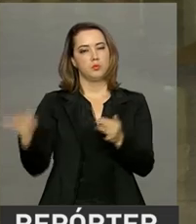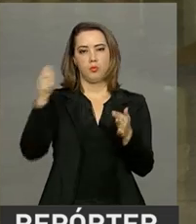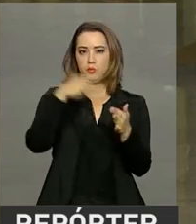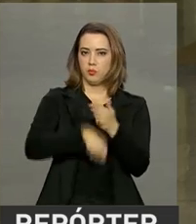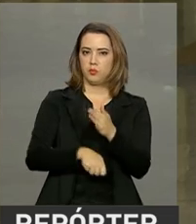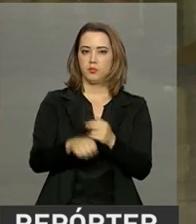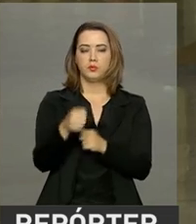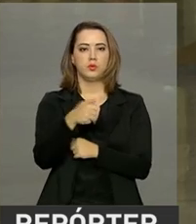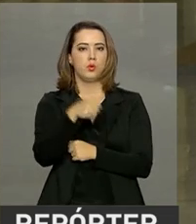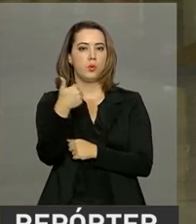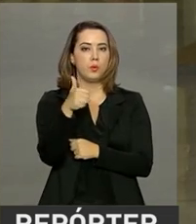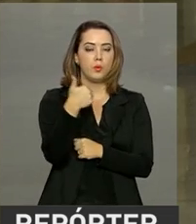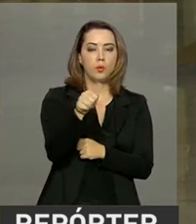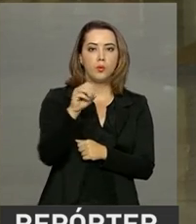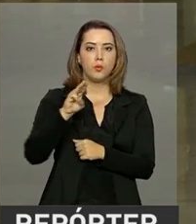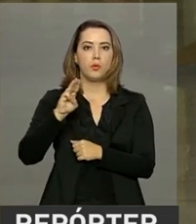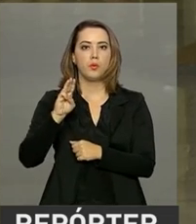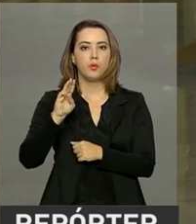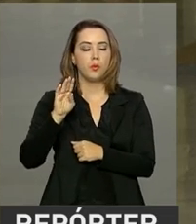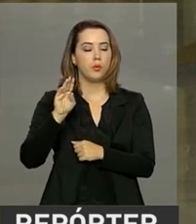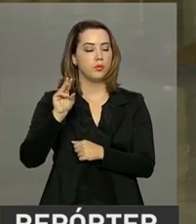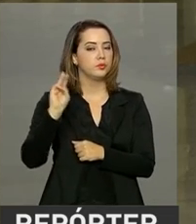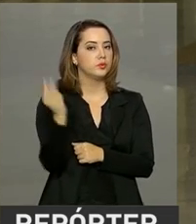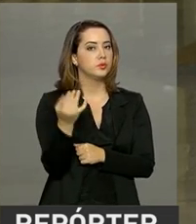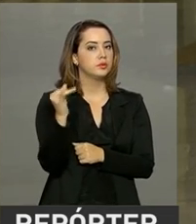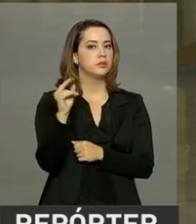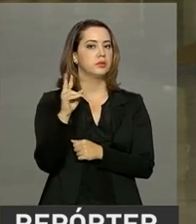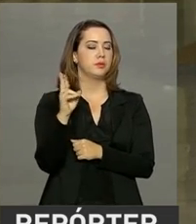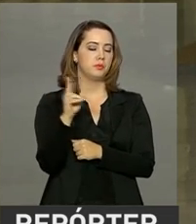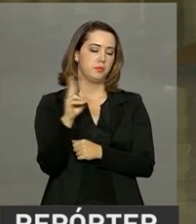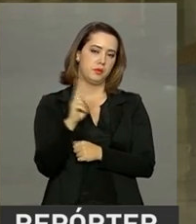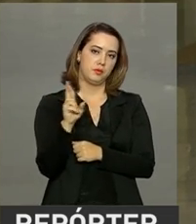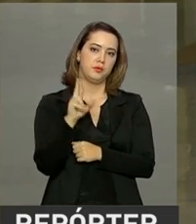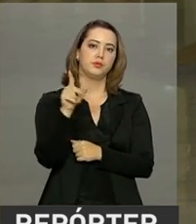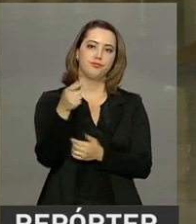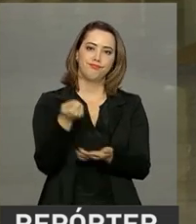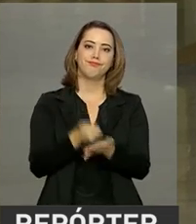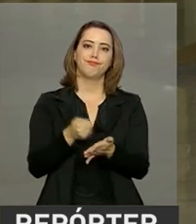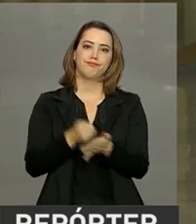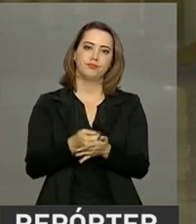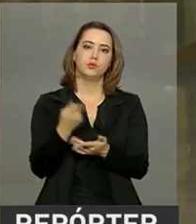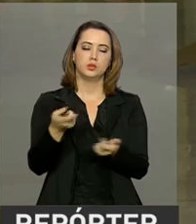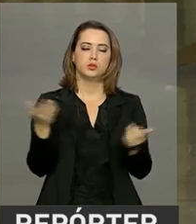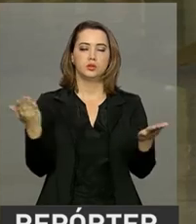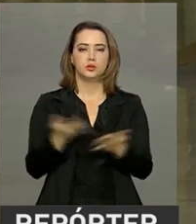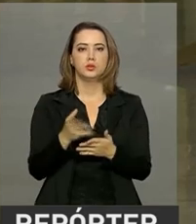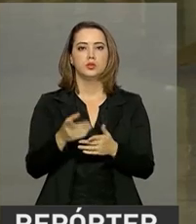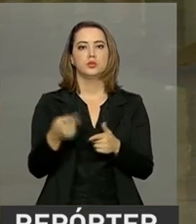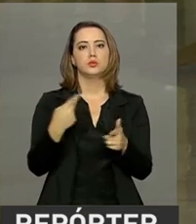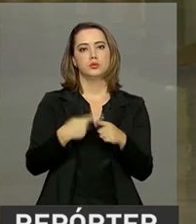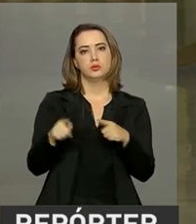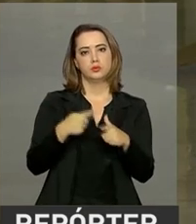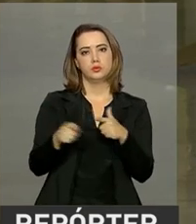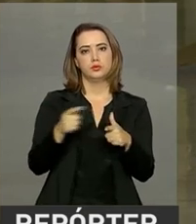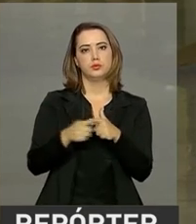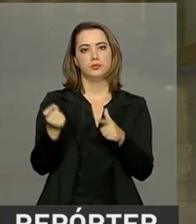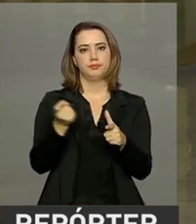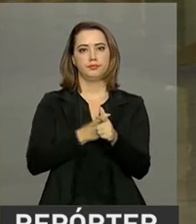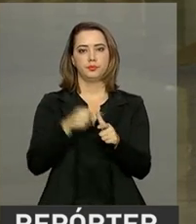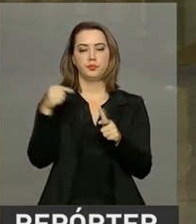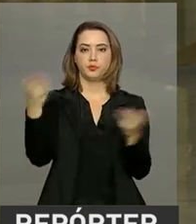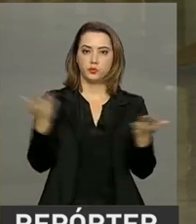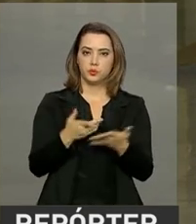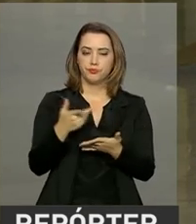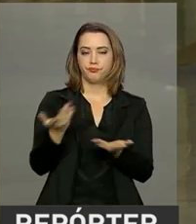11 11 bilhões de reais ou seja financiaram o sistema que está deficitário hoje em dia outra